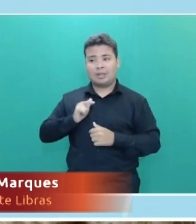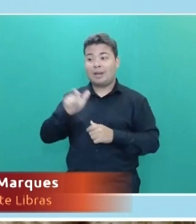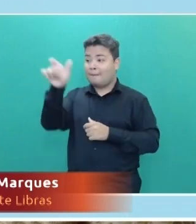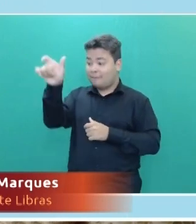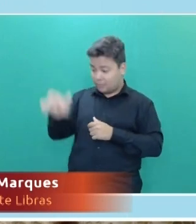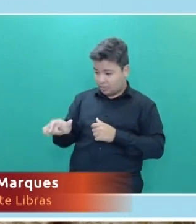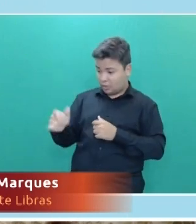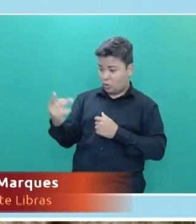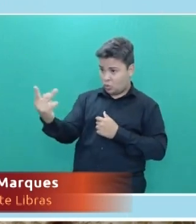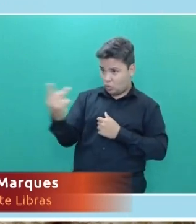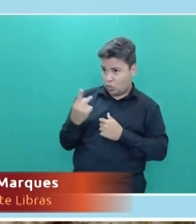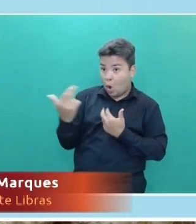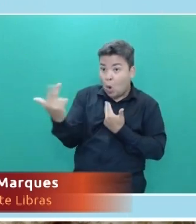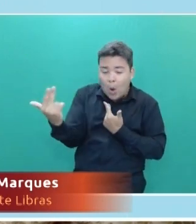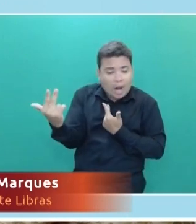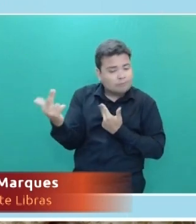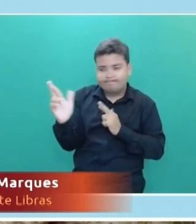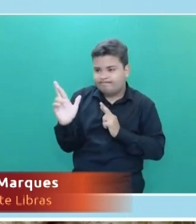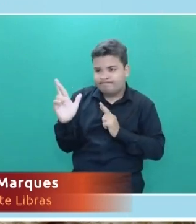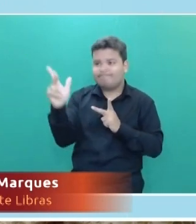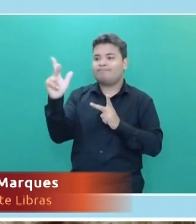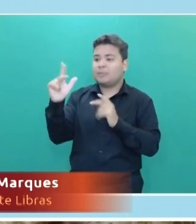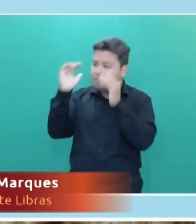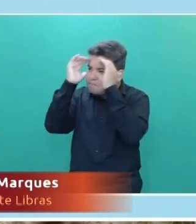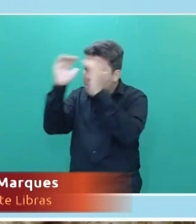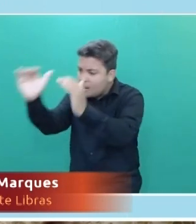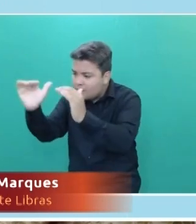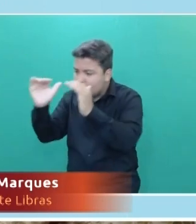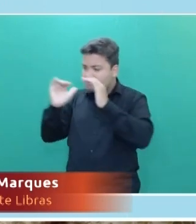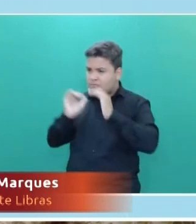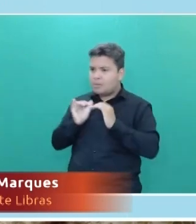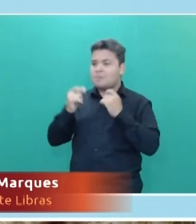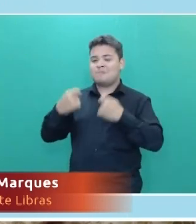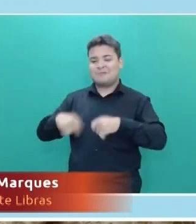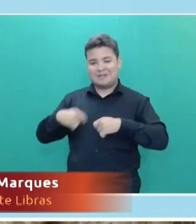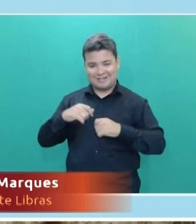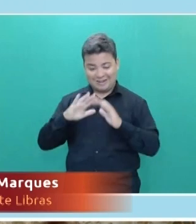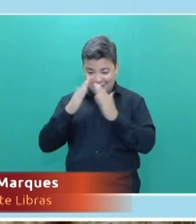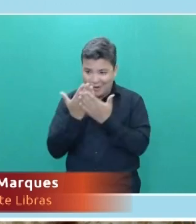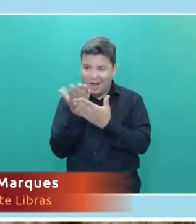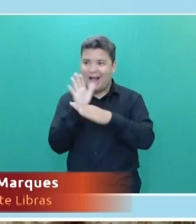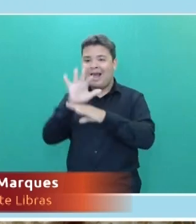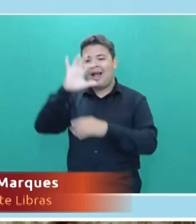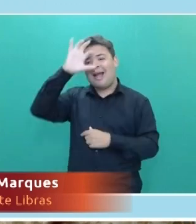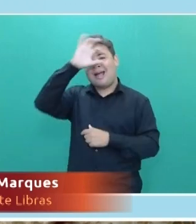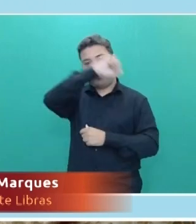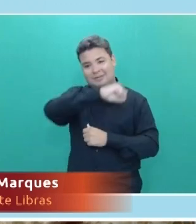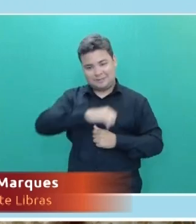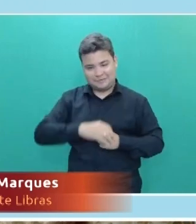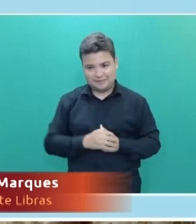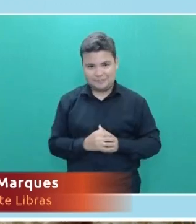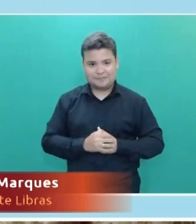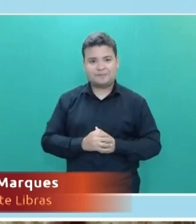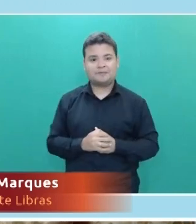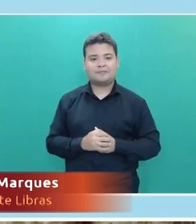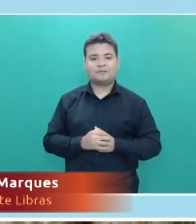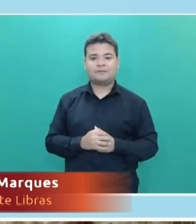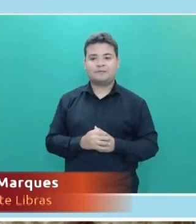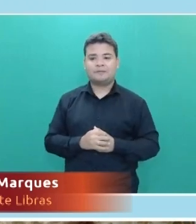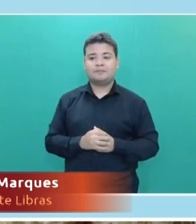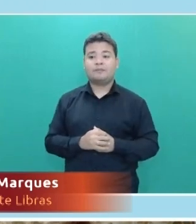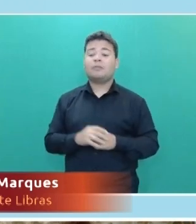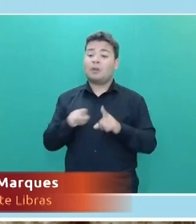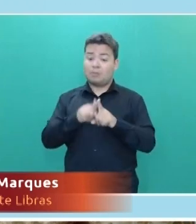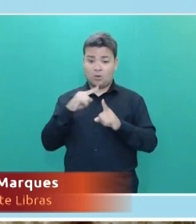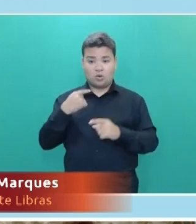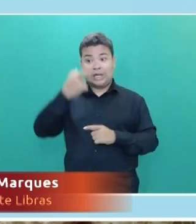aprender a respeitar. Então, a escola é um lugar fundamental de aprendizado, de exercício da nossa